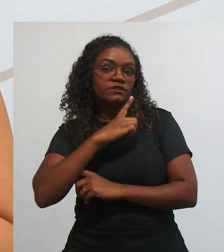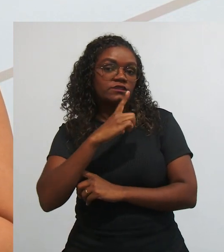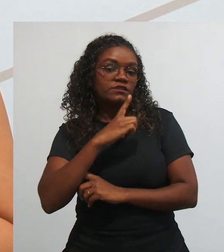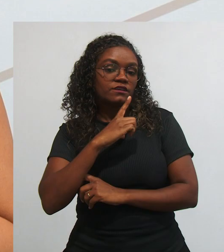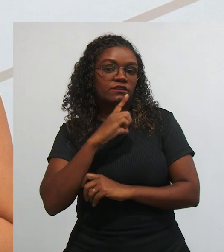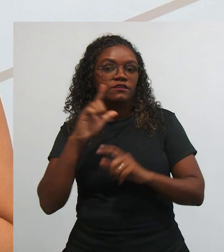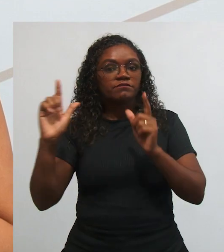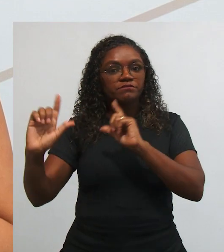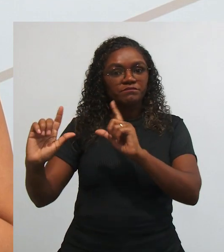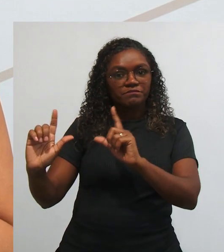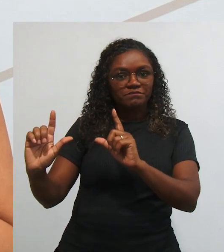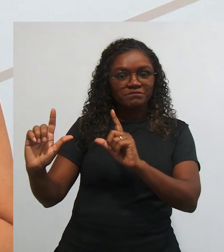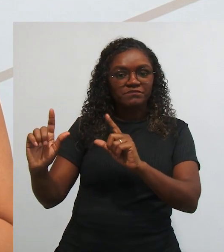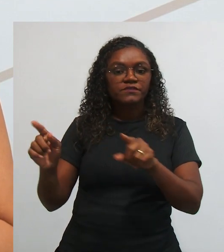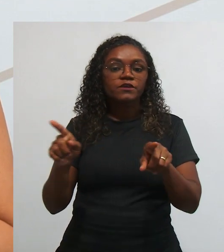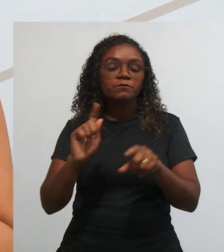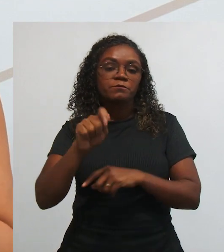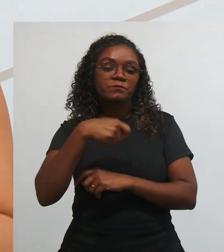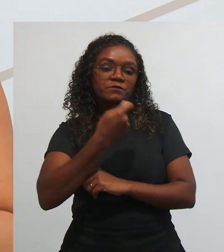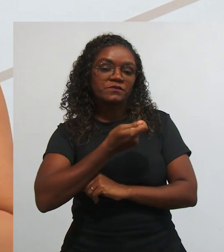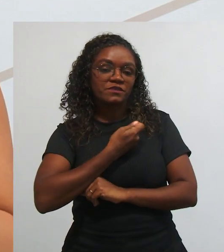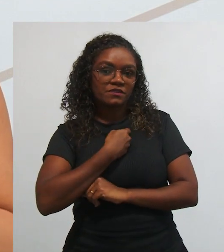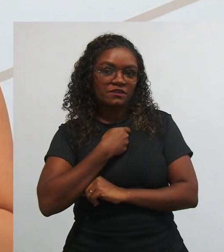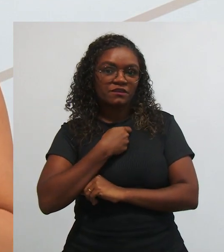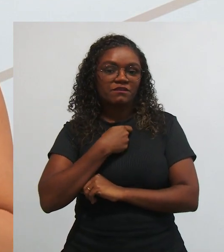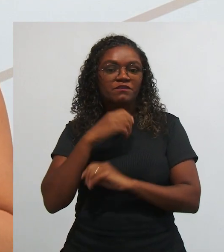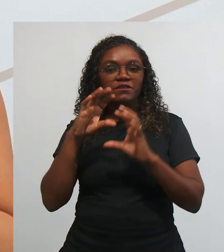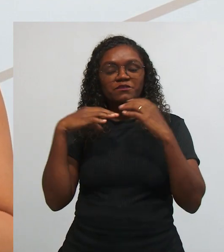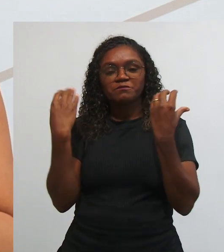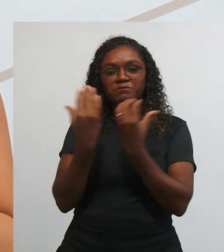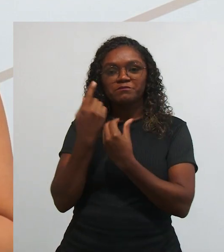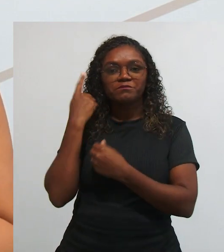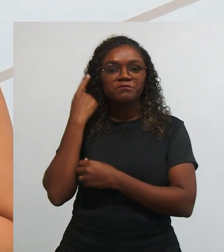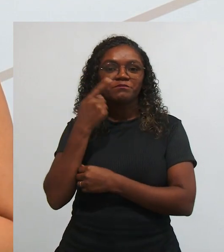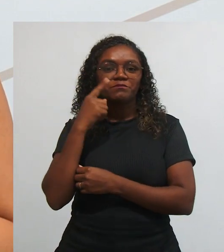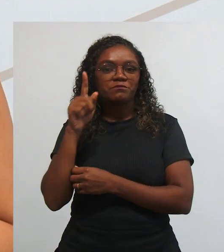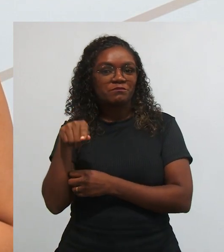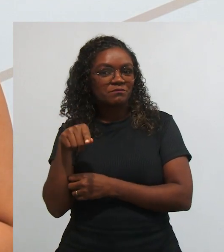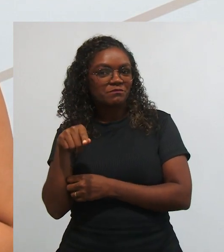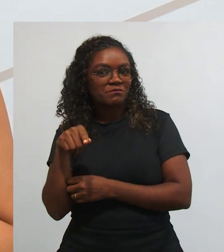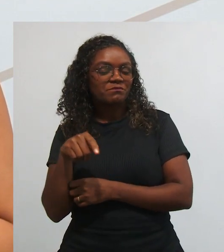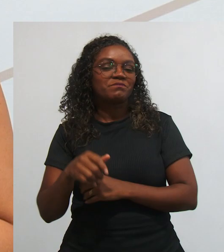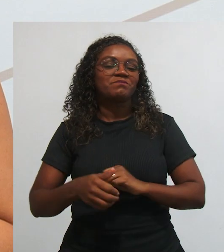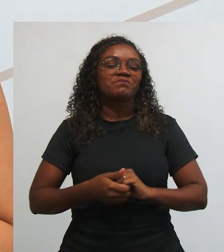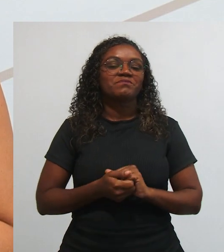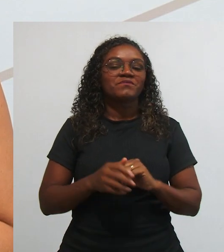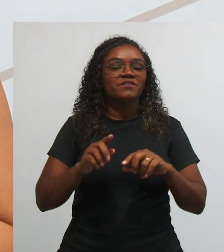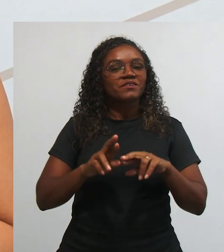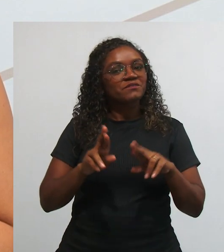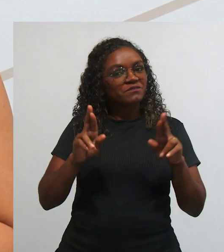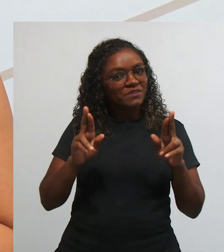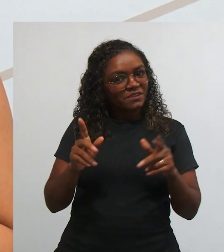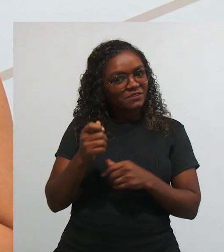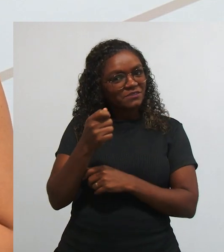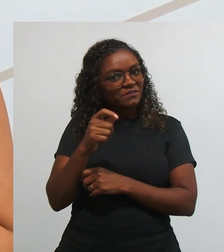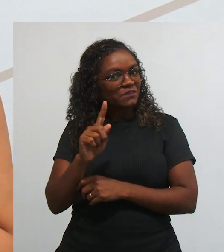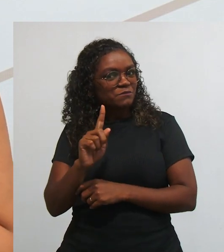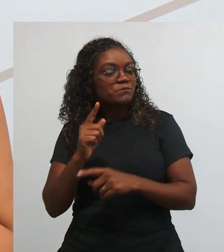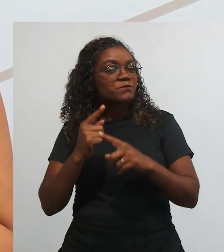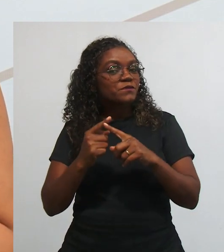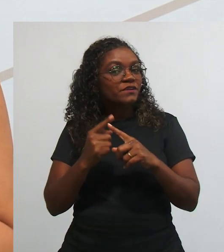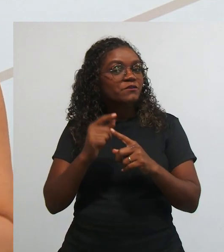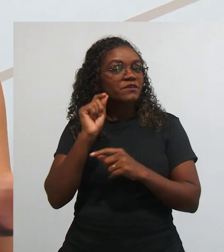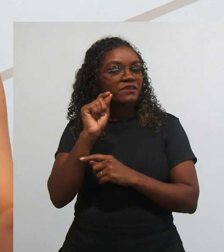interativa e o meu sinal para a comunidade surda é Anabela. Não poderia ser diferente se a gente não começasse com